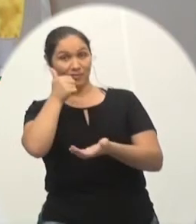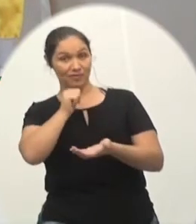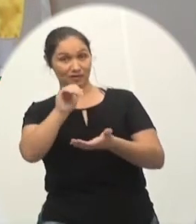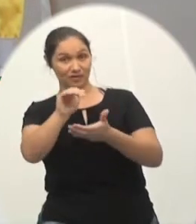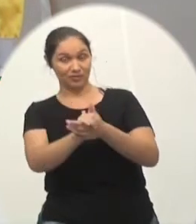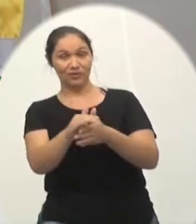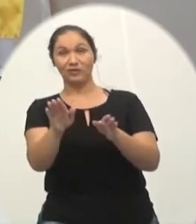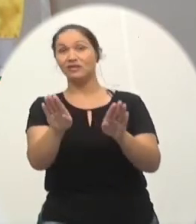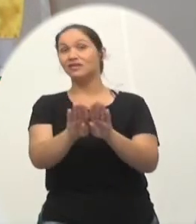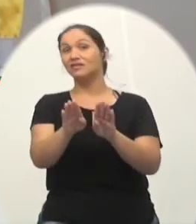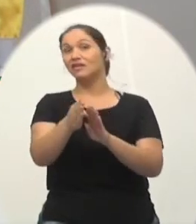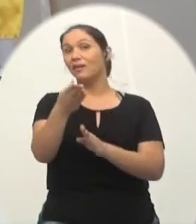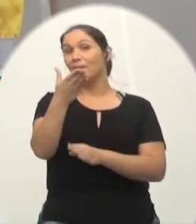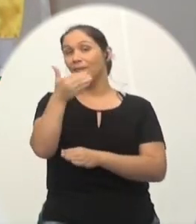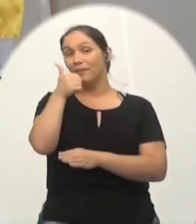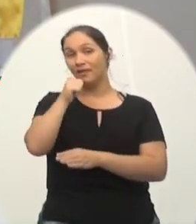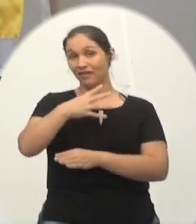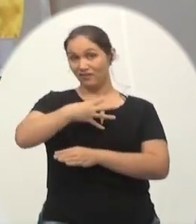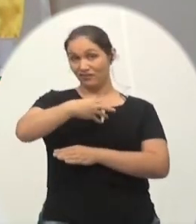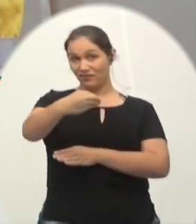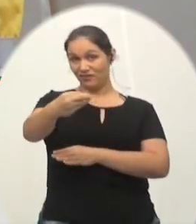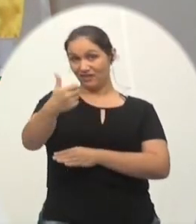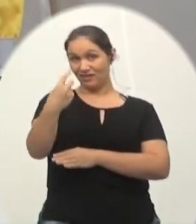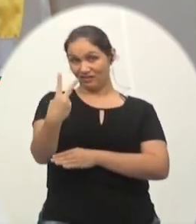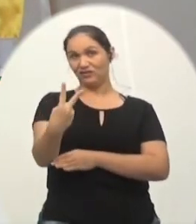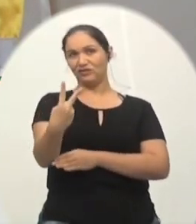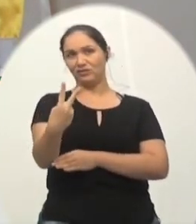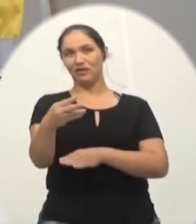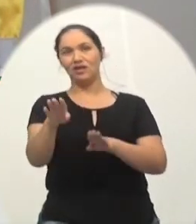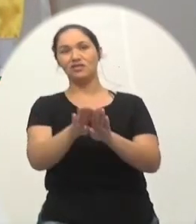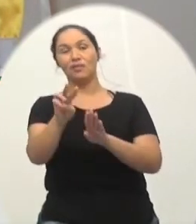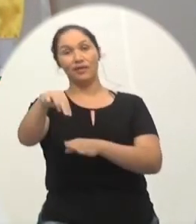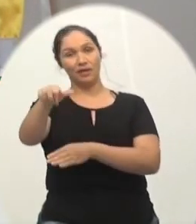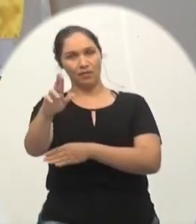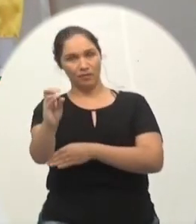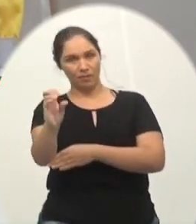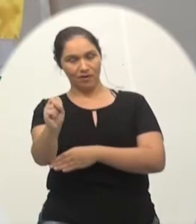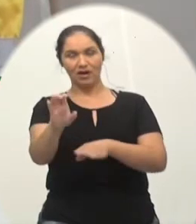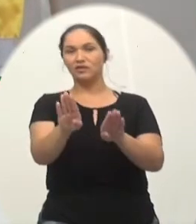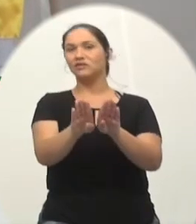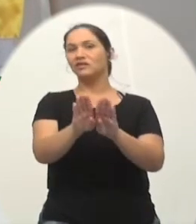também, o Marcos Colonetti, a Júlia Pinto,